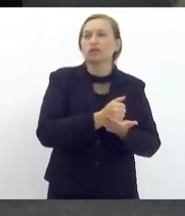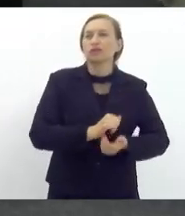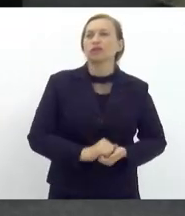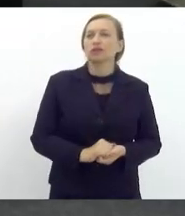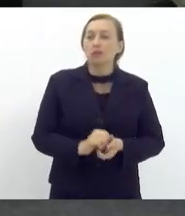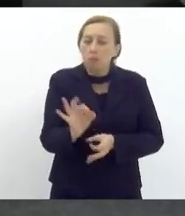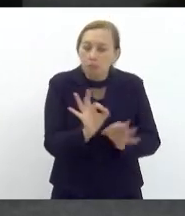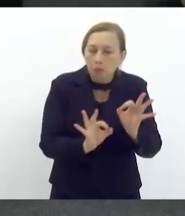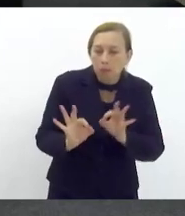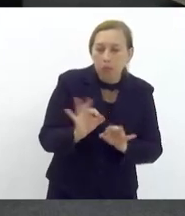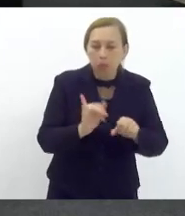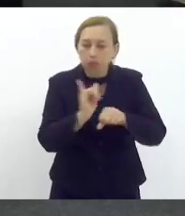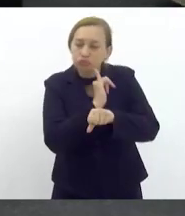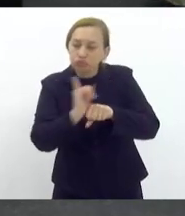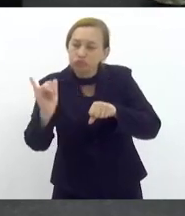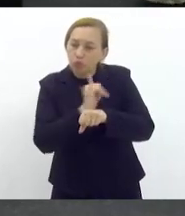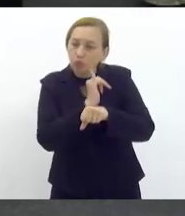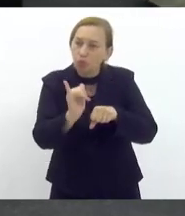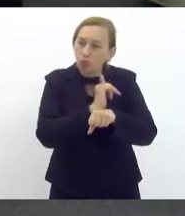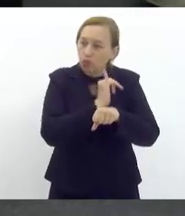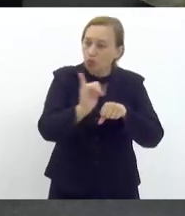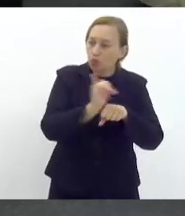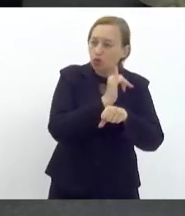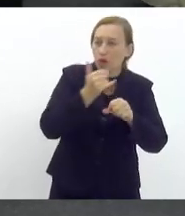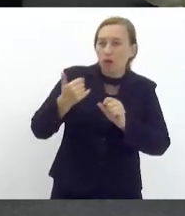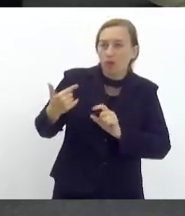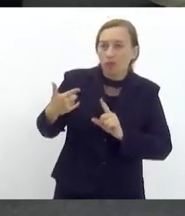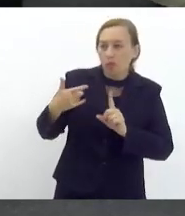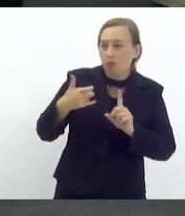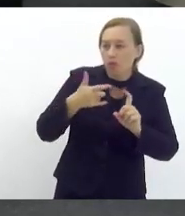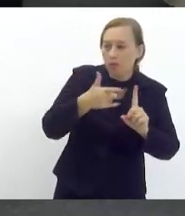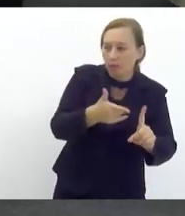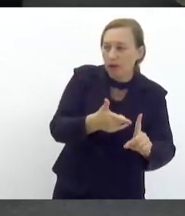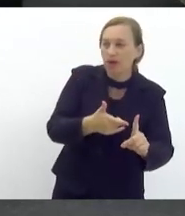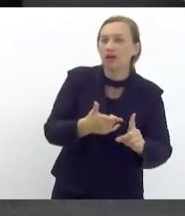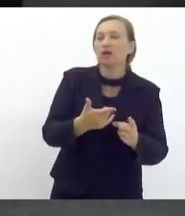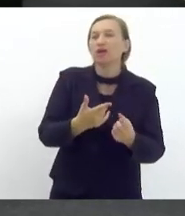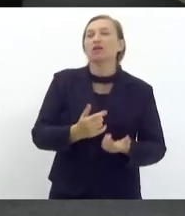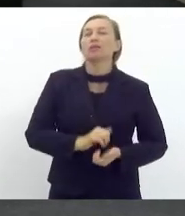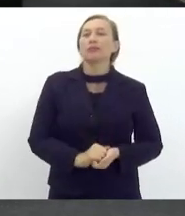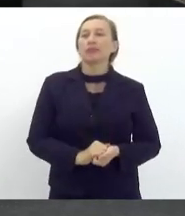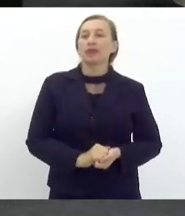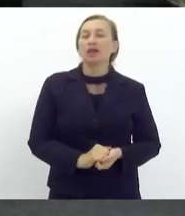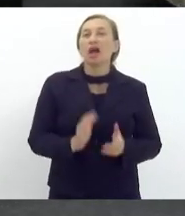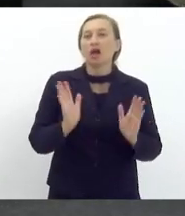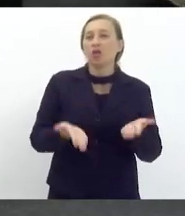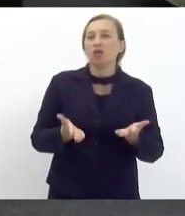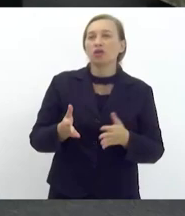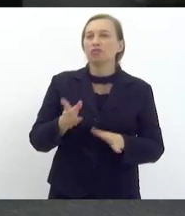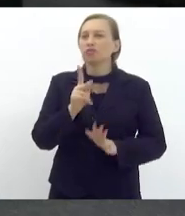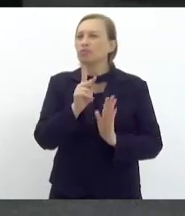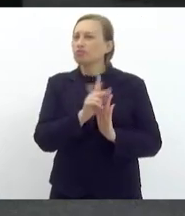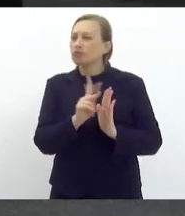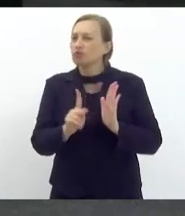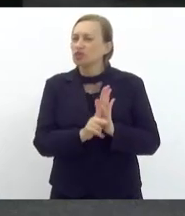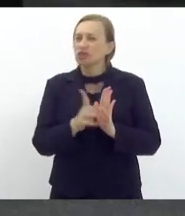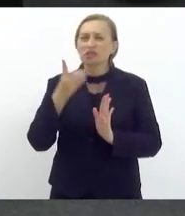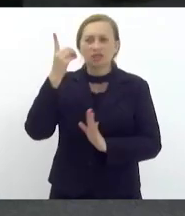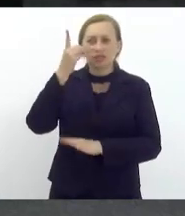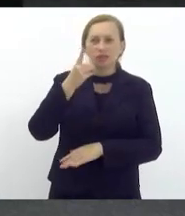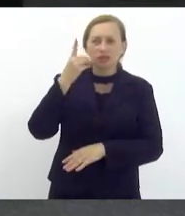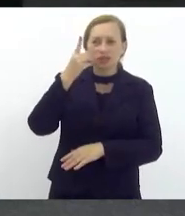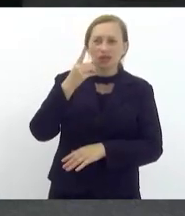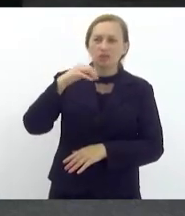planejar e forjar ataques agora o projeto Deputado Márcio Gualberto é cria